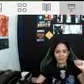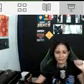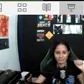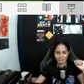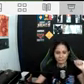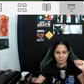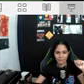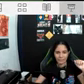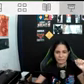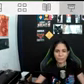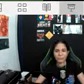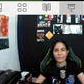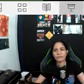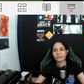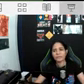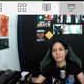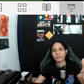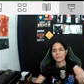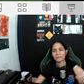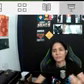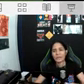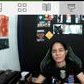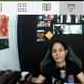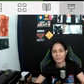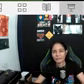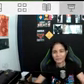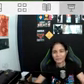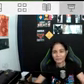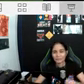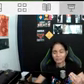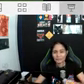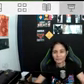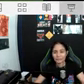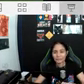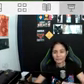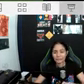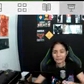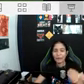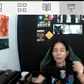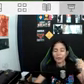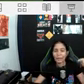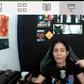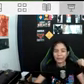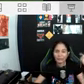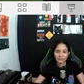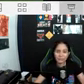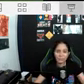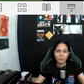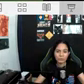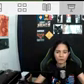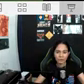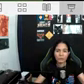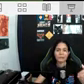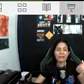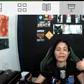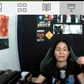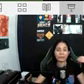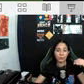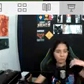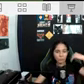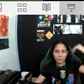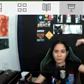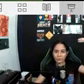aí a mais. Então, no que a gente antes tinha uma média de 1,70 m, com esse aluno que chegou,